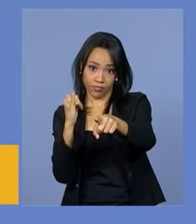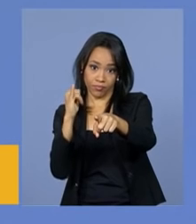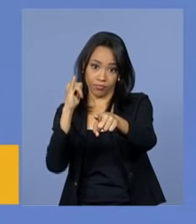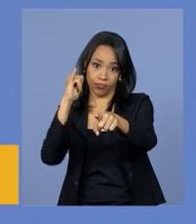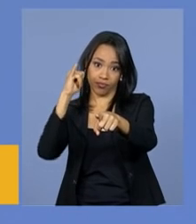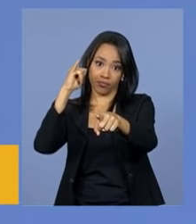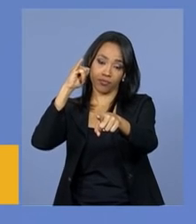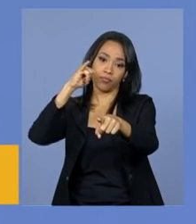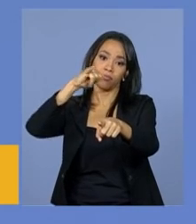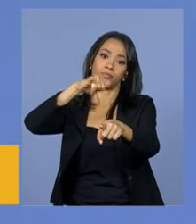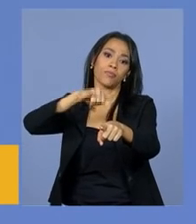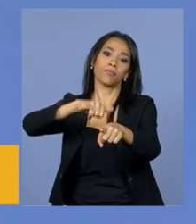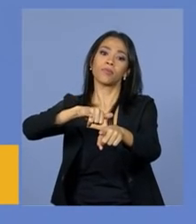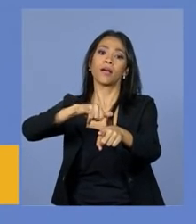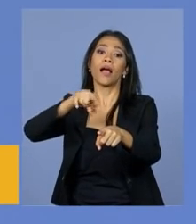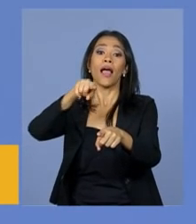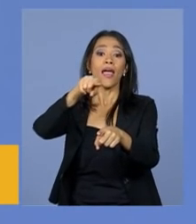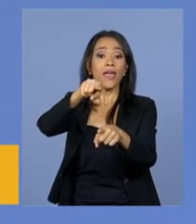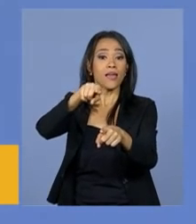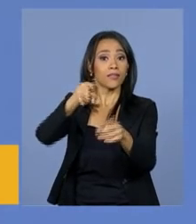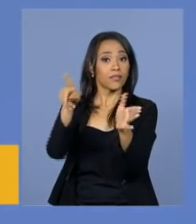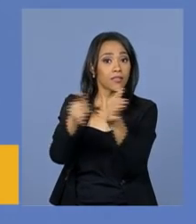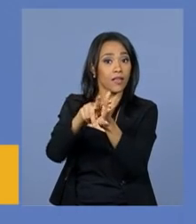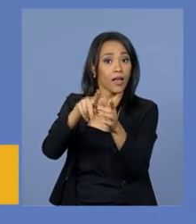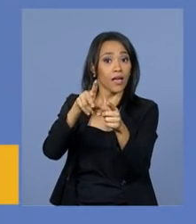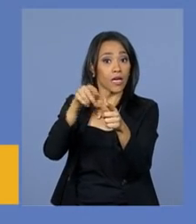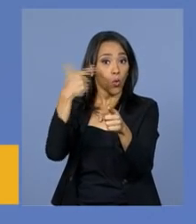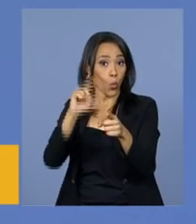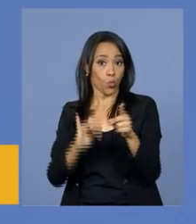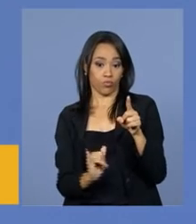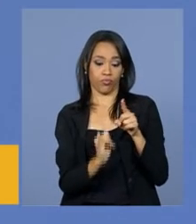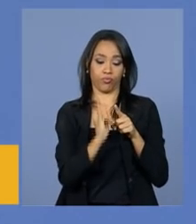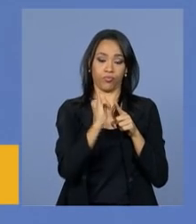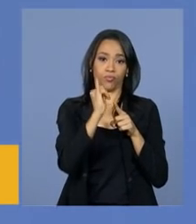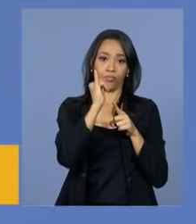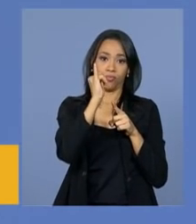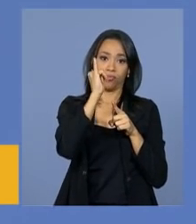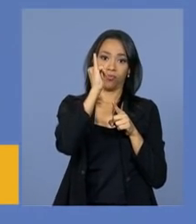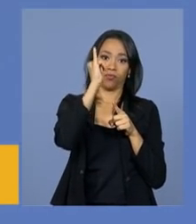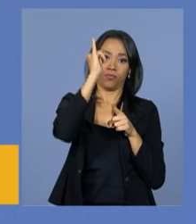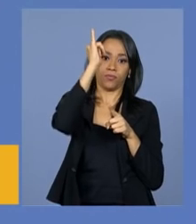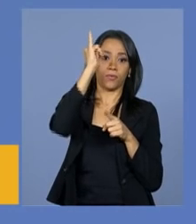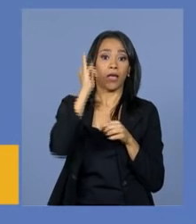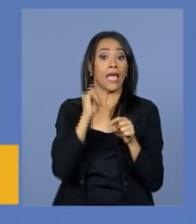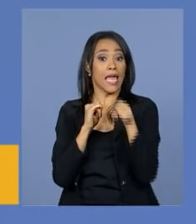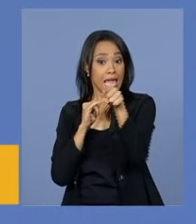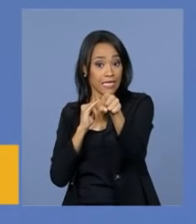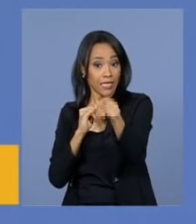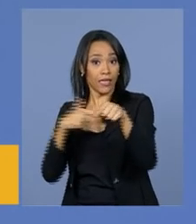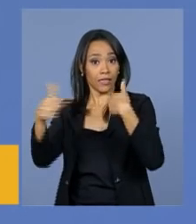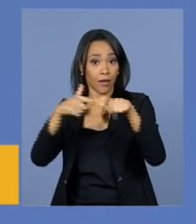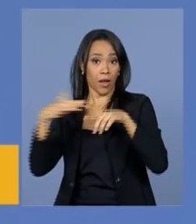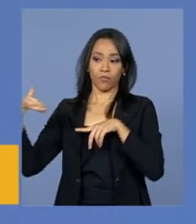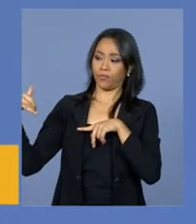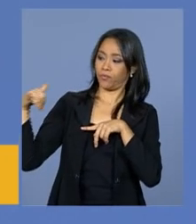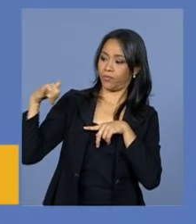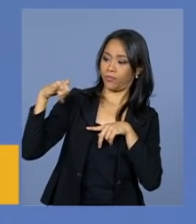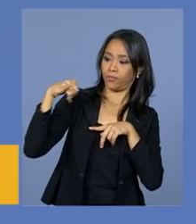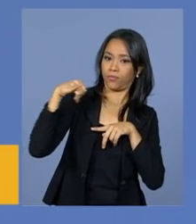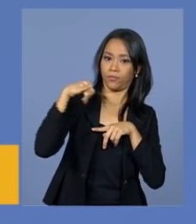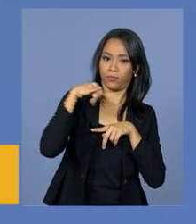é que o Lancevac ele trabalha num perfil mais vertical e o Schumboid mais horizontal. Parece que horizontal. O avião está desgovernado, né?